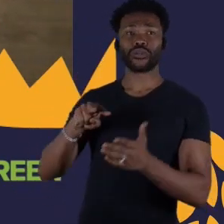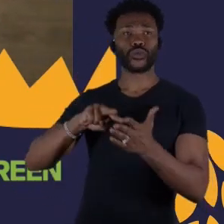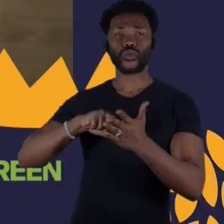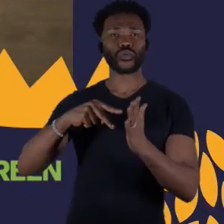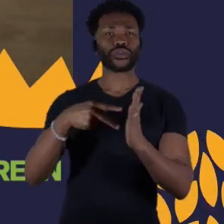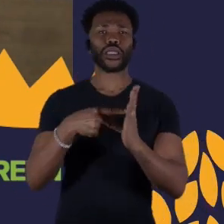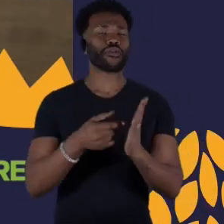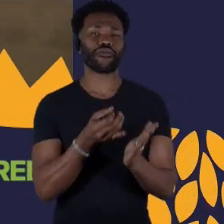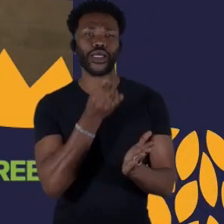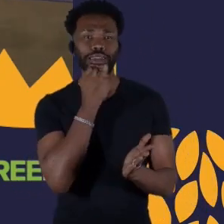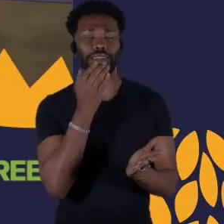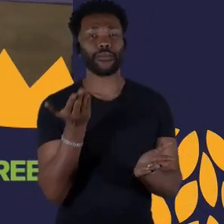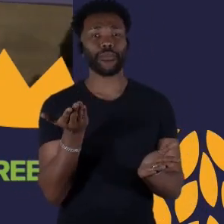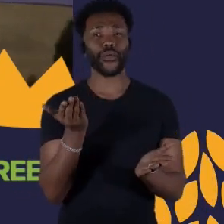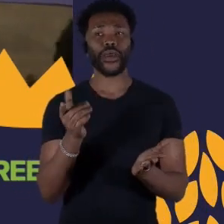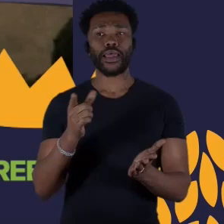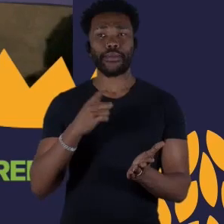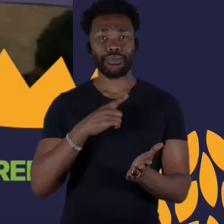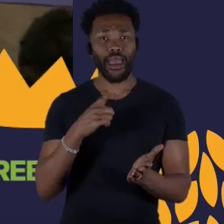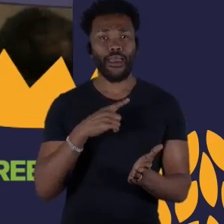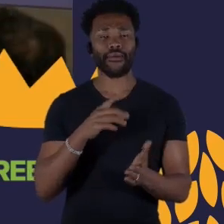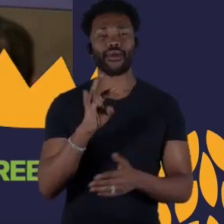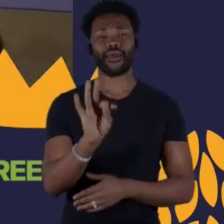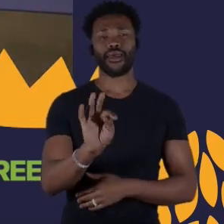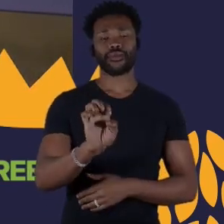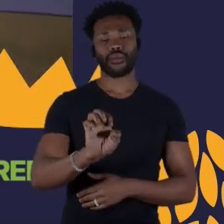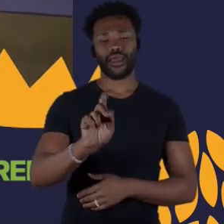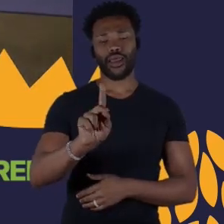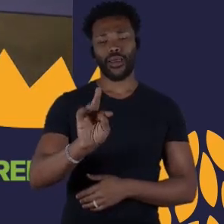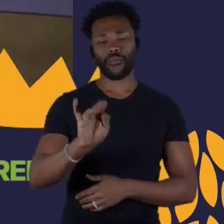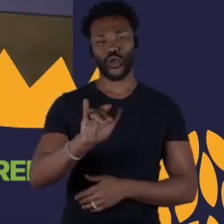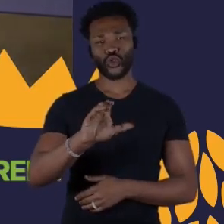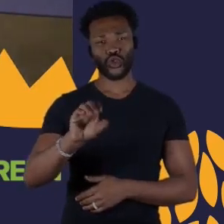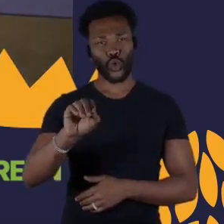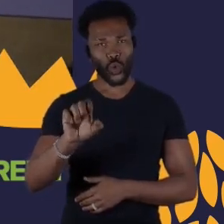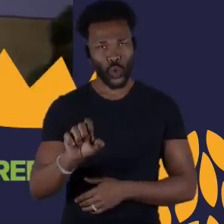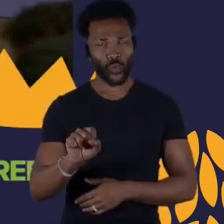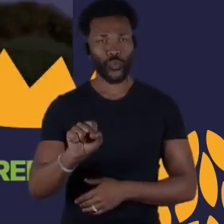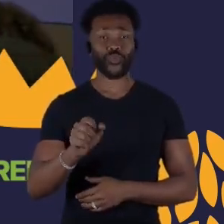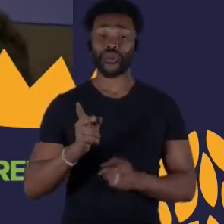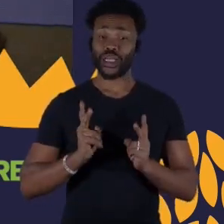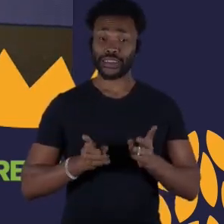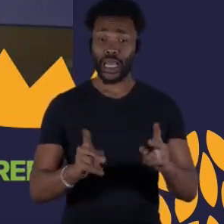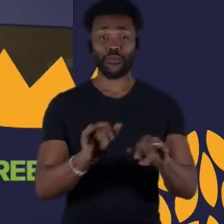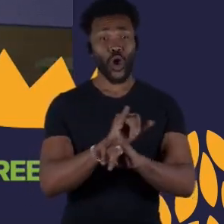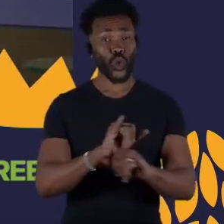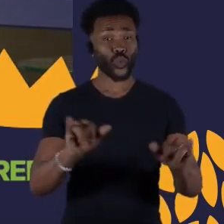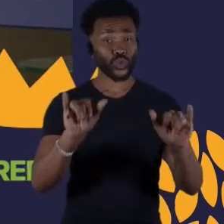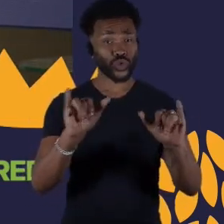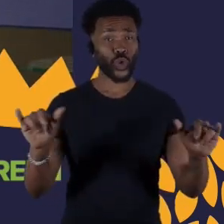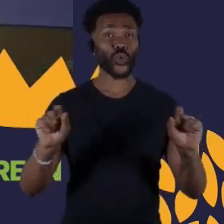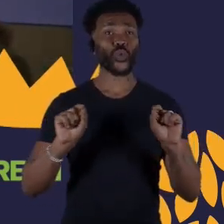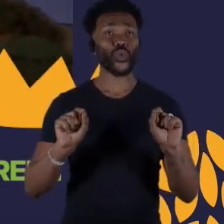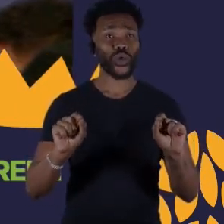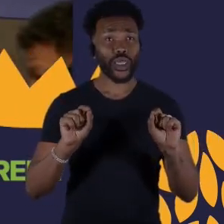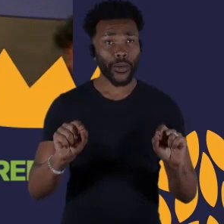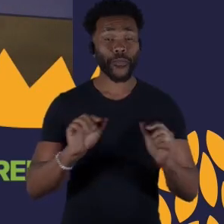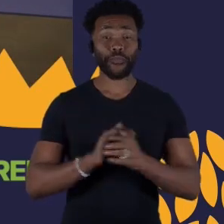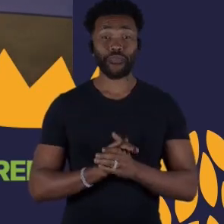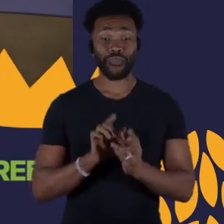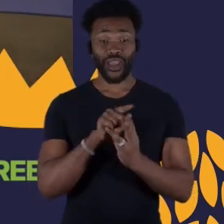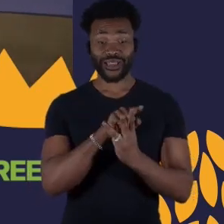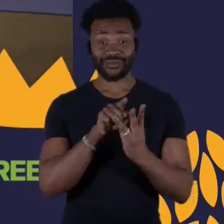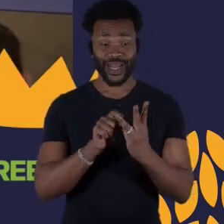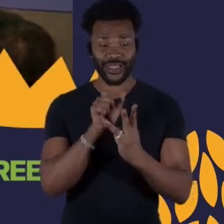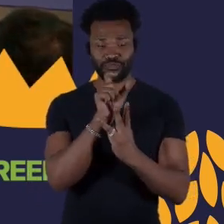dizer que tem efeito terapêutico. Sempre eu falo que 10 termos